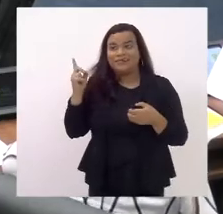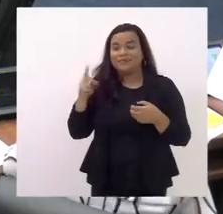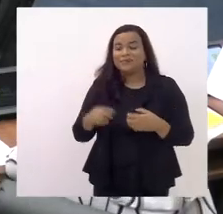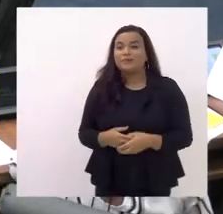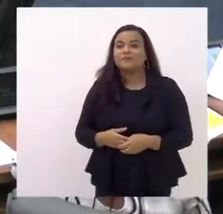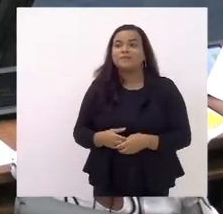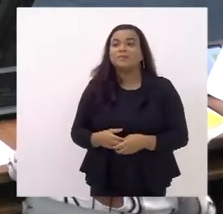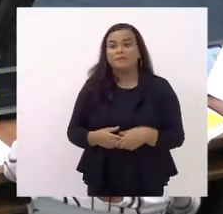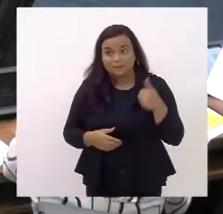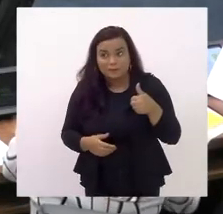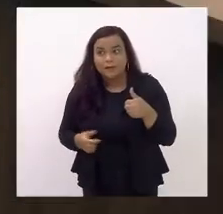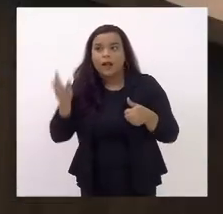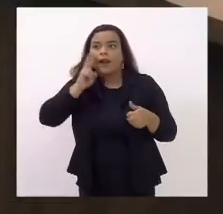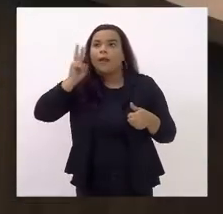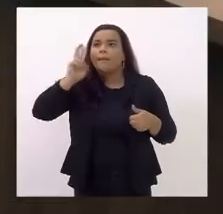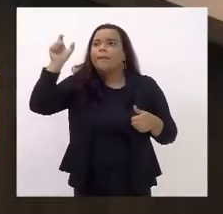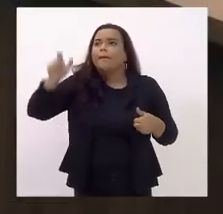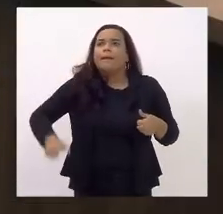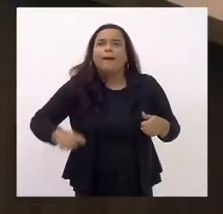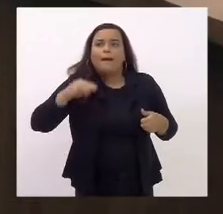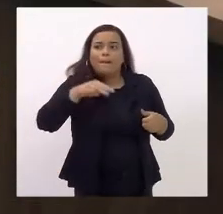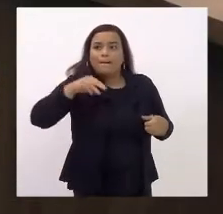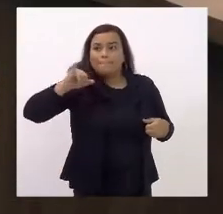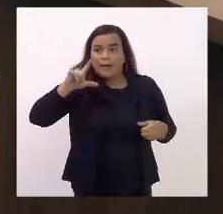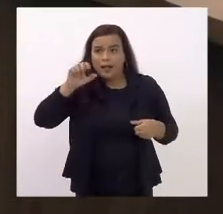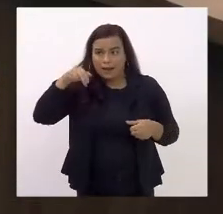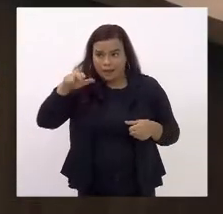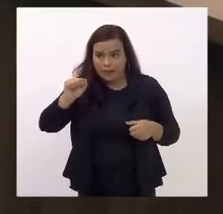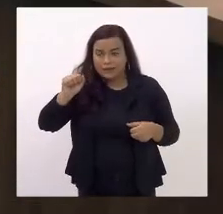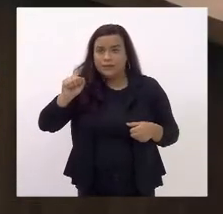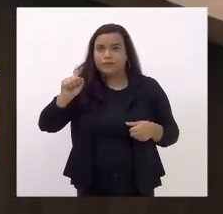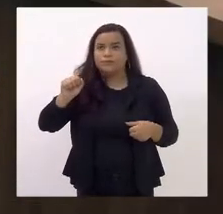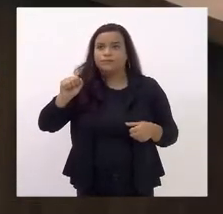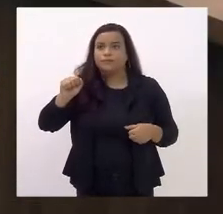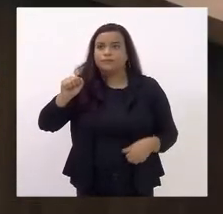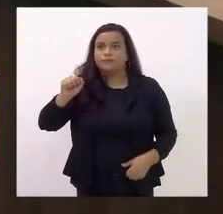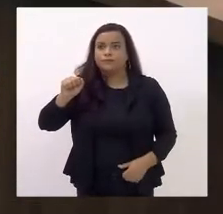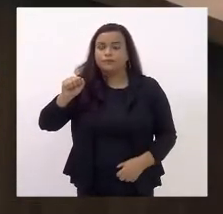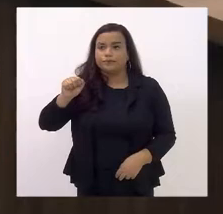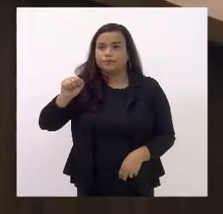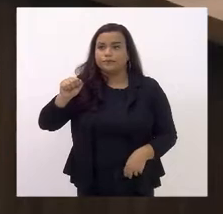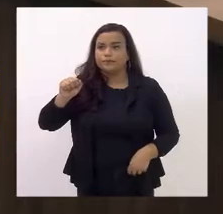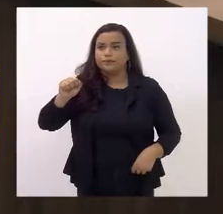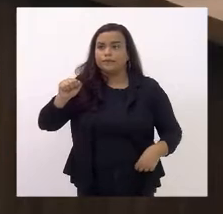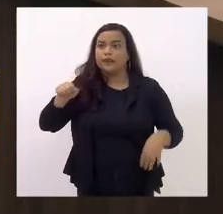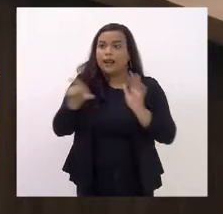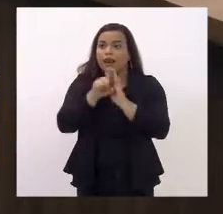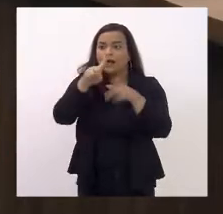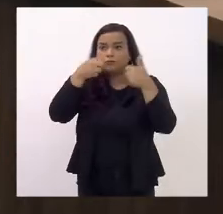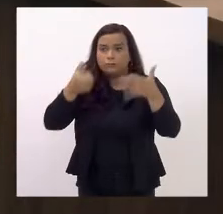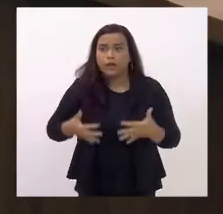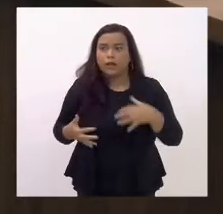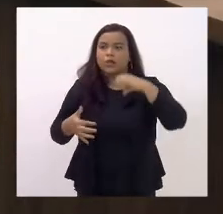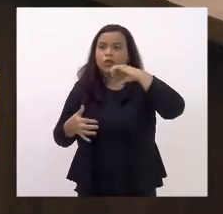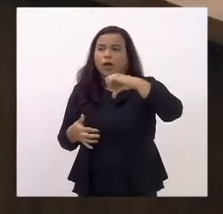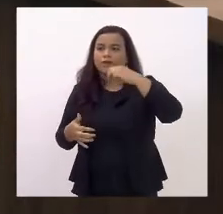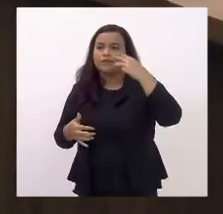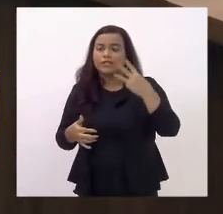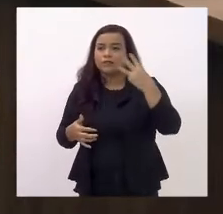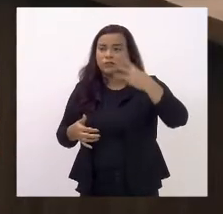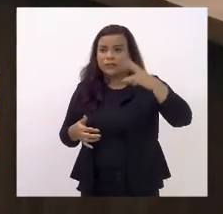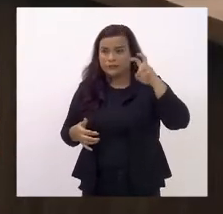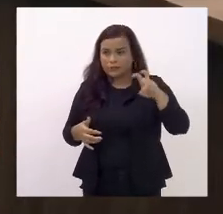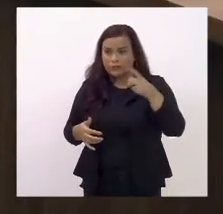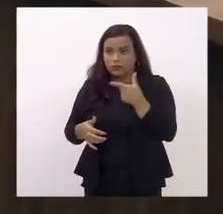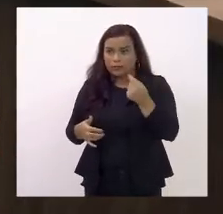lembrar a Milena, nesse substitutivo. E a lei que o senhor falou, sua, 9335, de